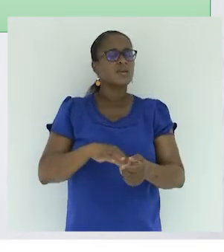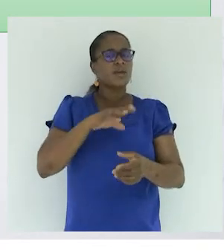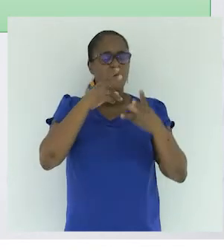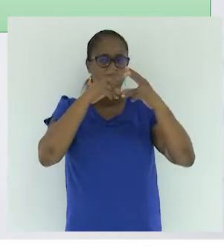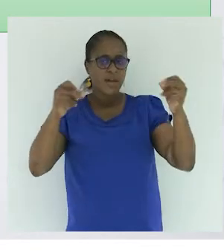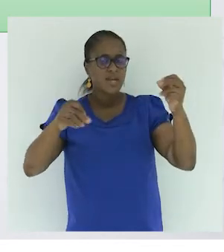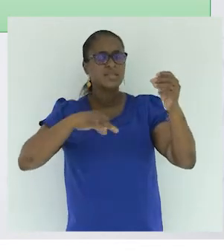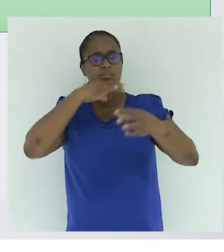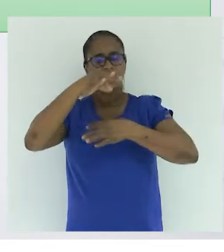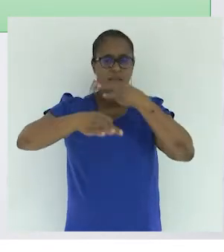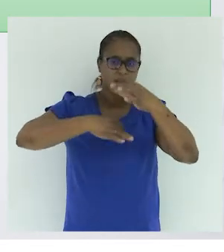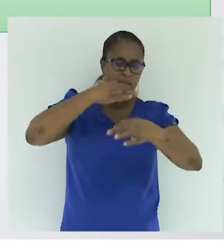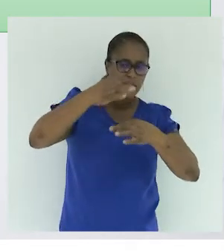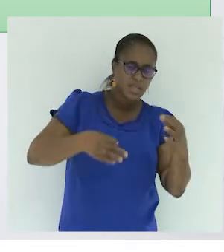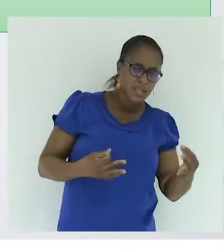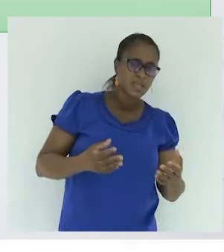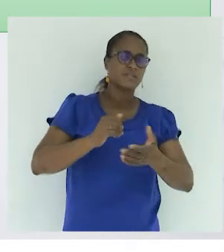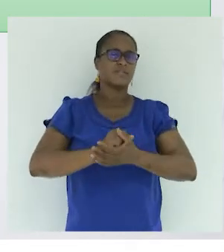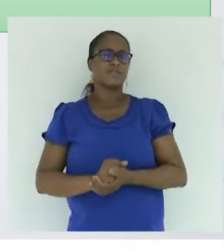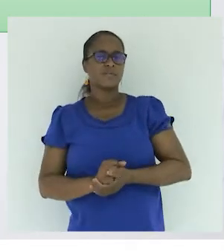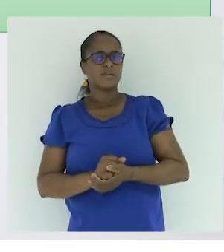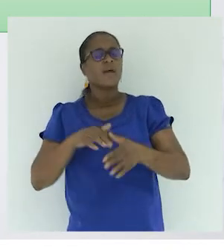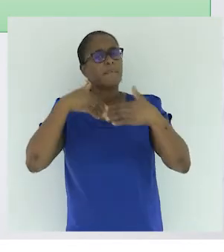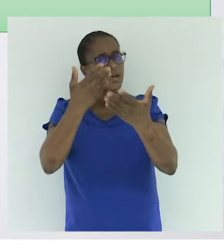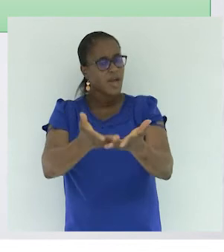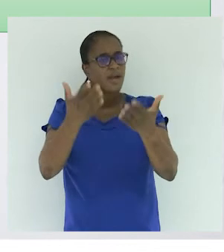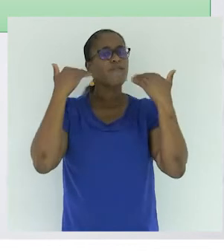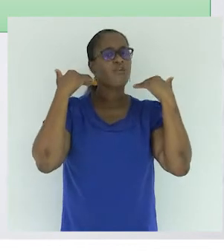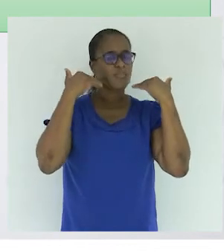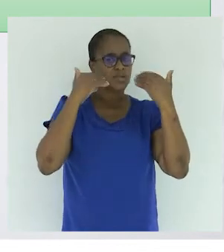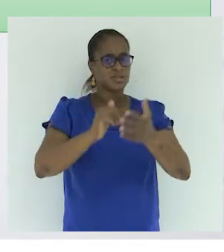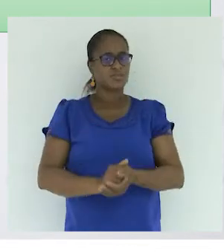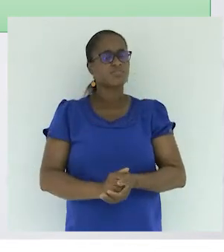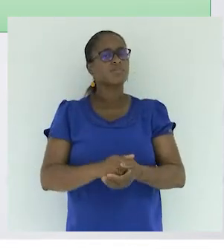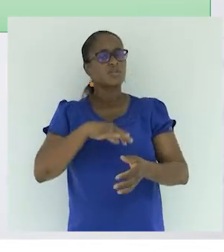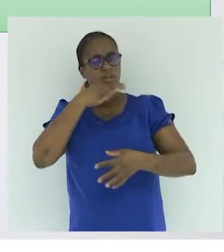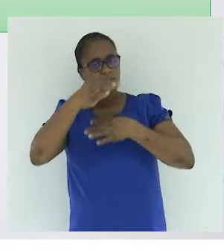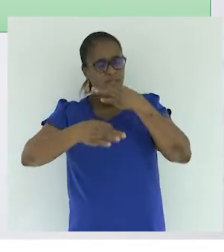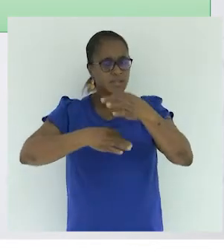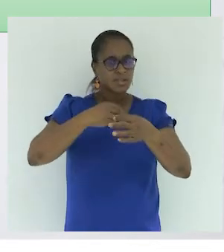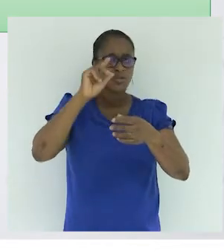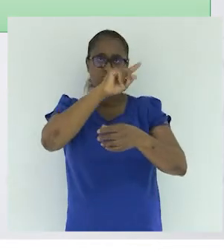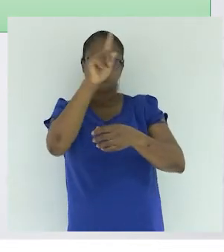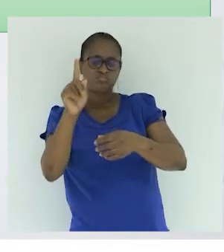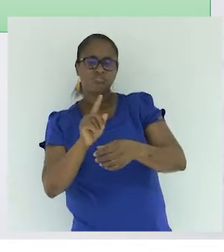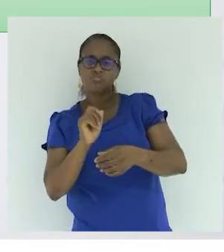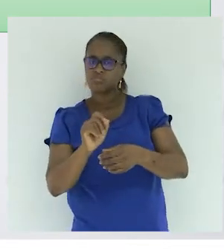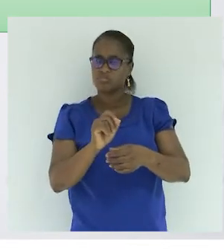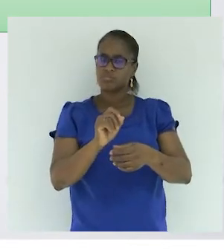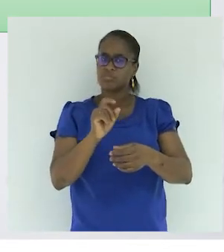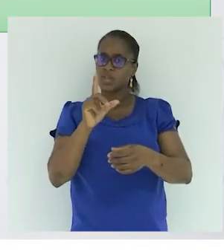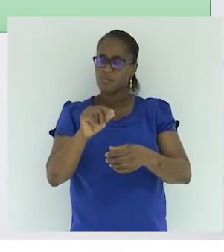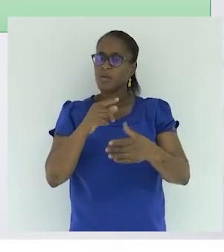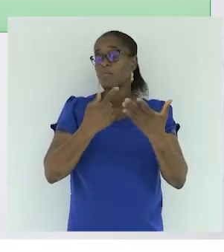declarativo, ou seja, frases para dar informação. Então, é declarativo, não é interrogativo, nem é,